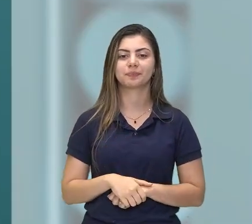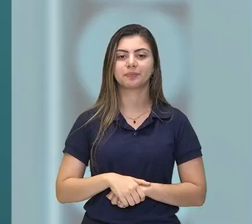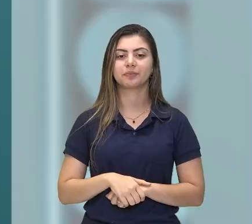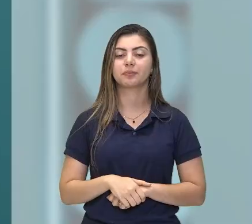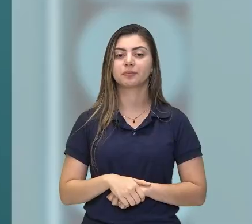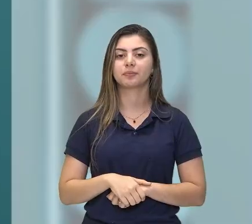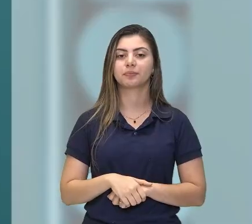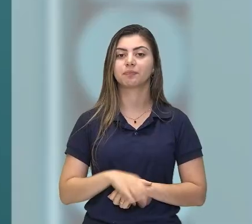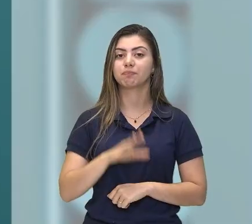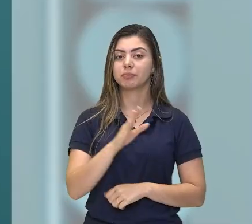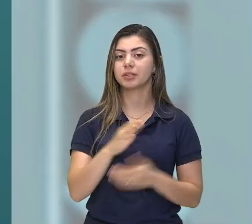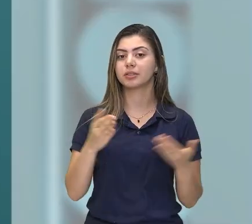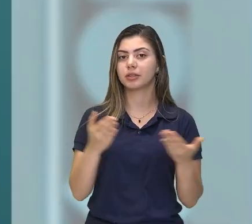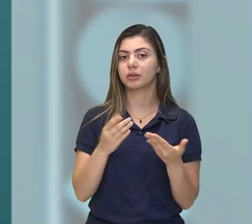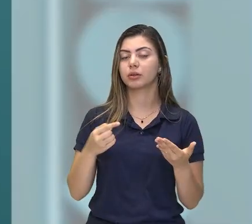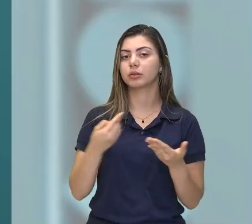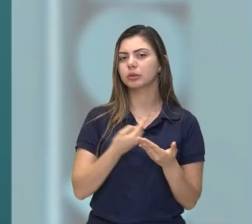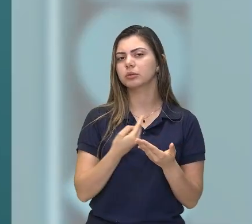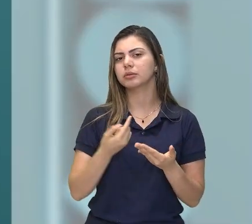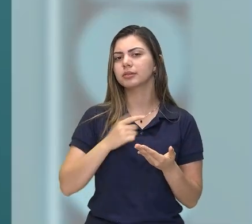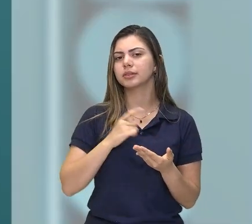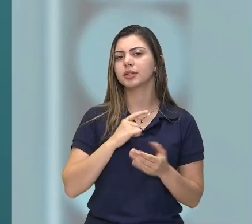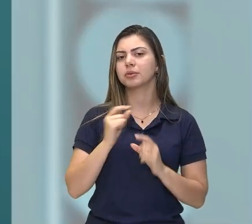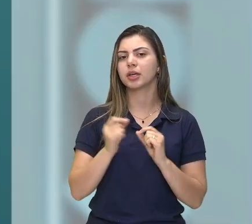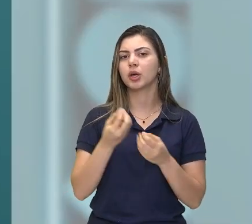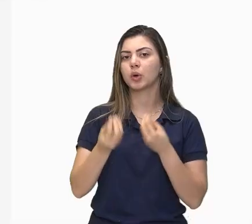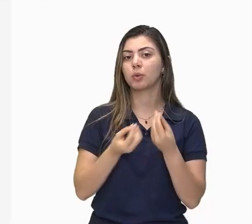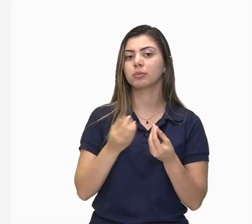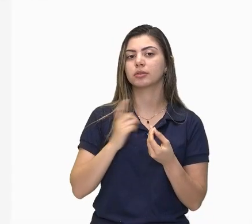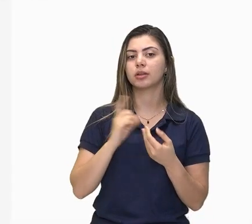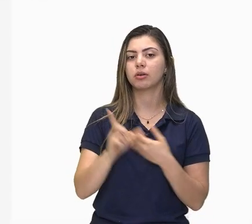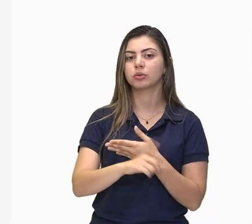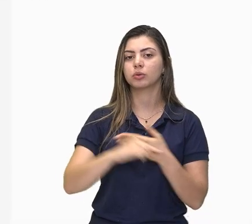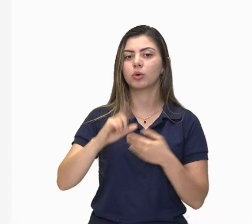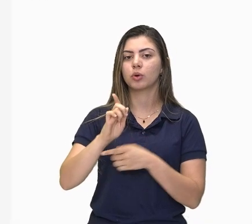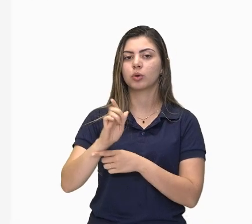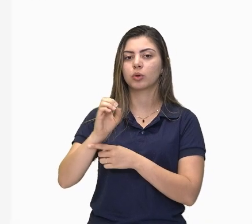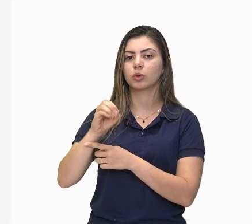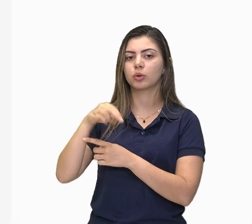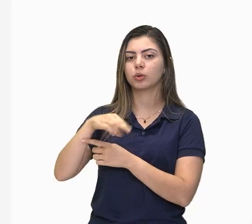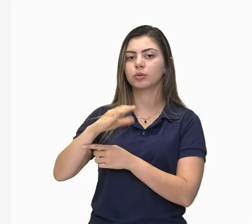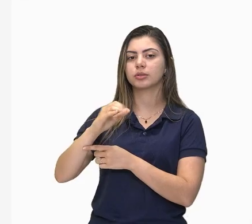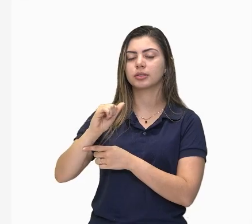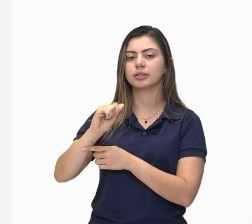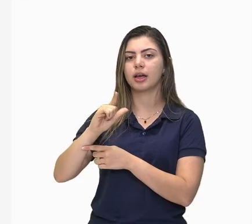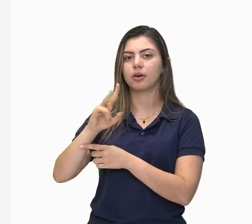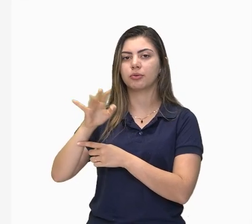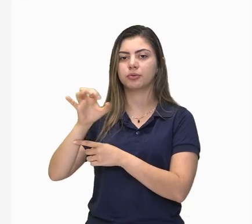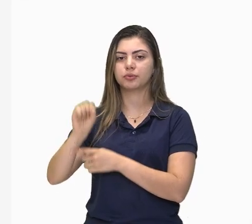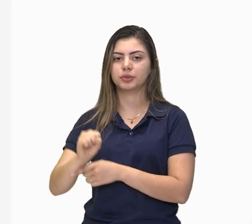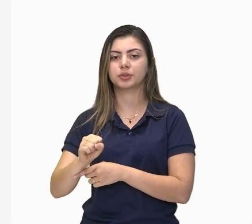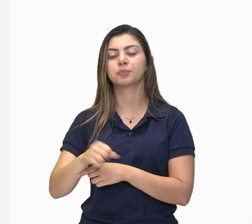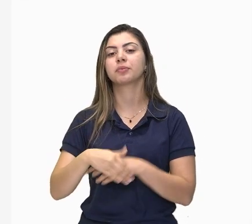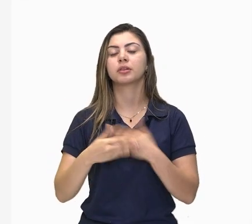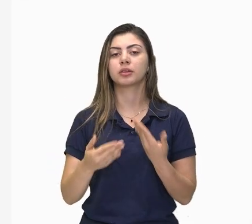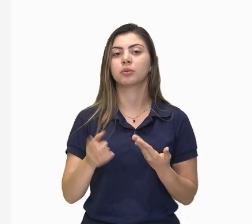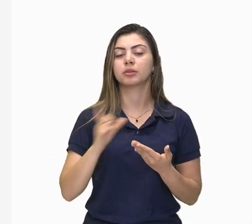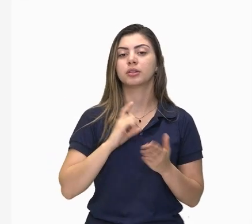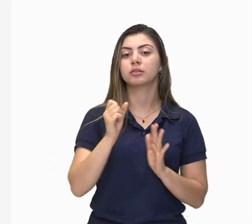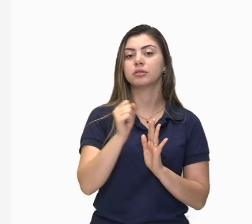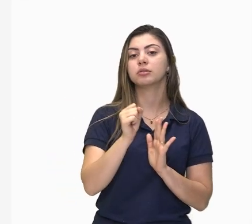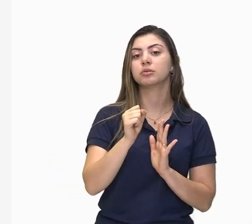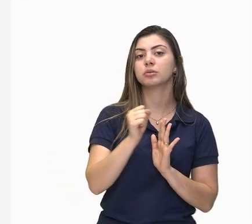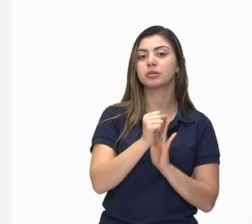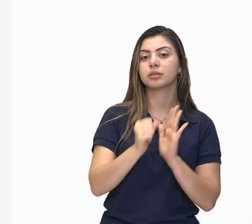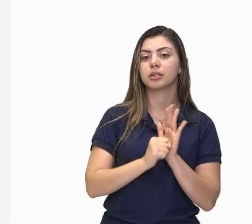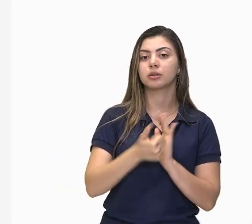ver um pouquinho mais sobre essa ideia aí de Gonçalves Dias. Vejam. No poema de Gonçalves Dias, do final do século